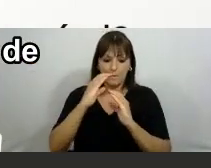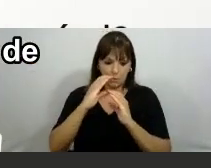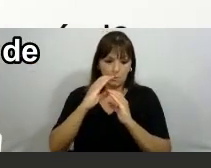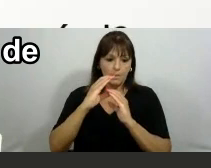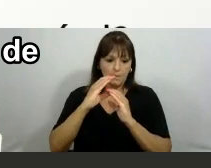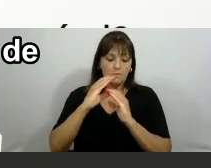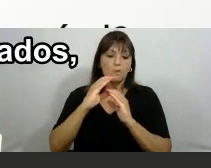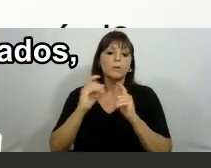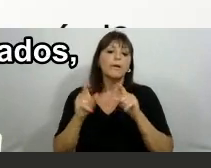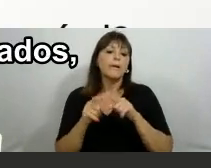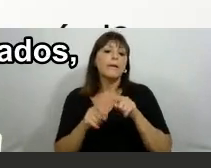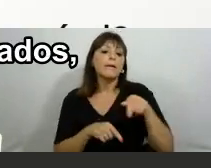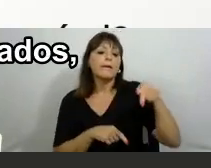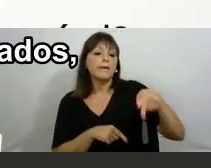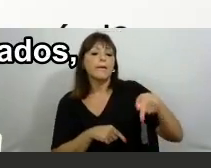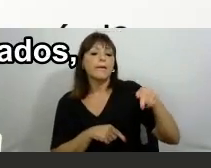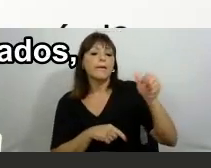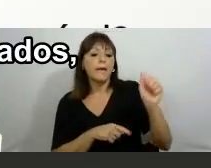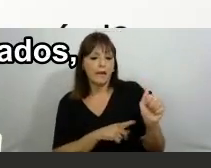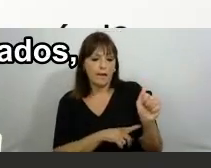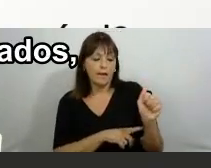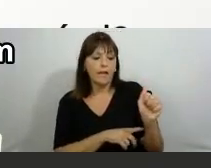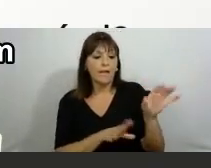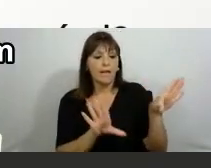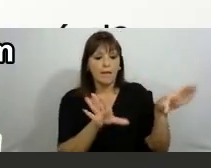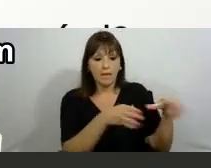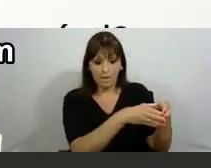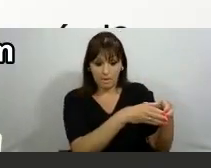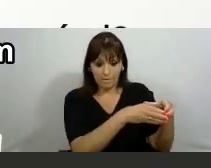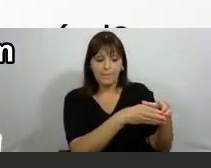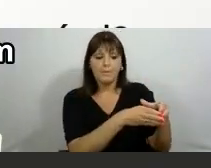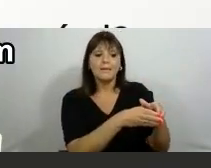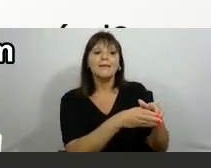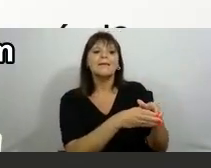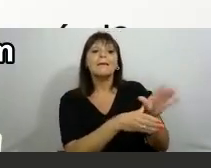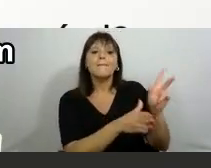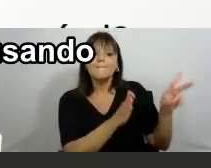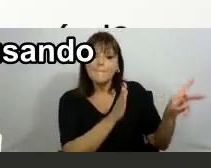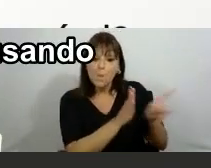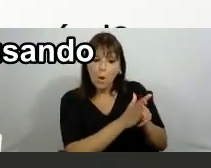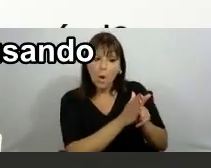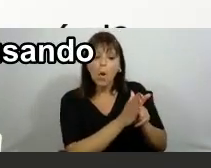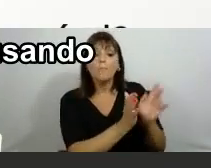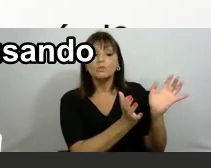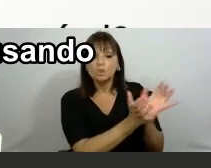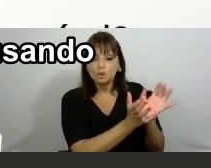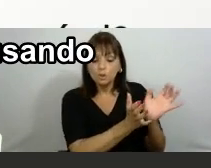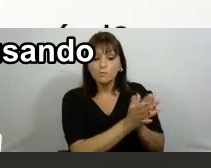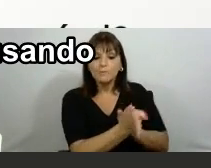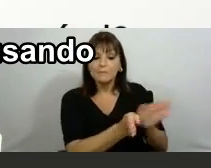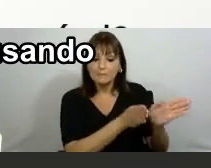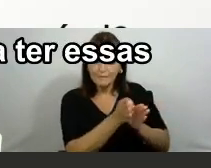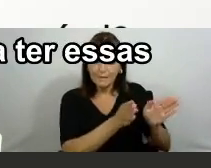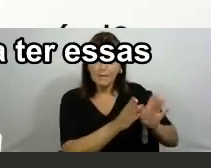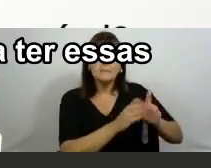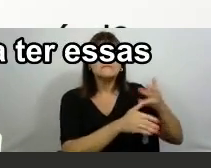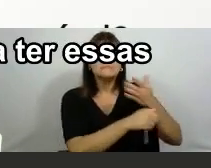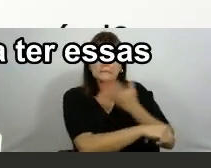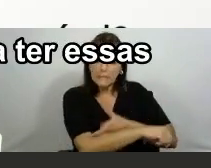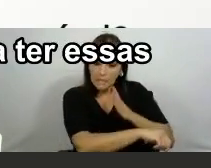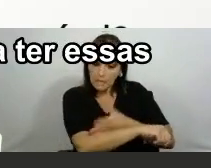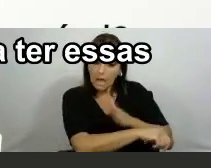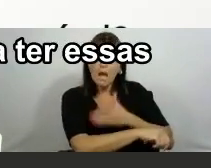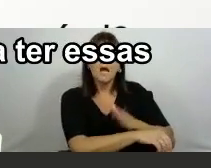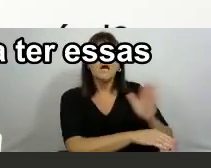os QAs do time de acessibilidade. Os QAs treinados, capacitados e que atuam com acessibilidade estão usando o